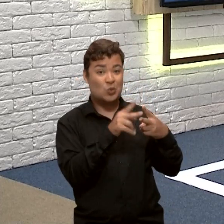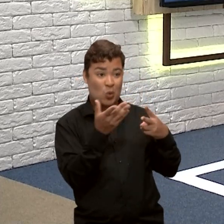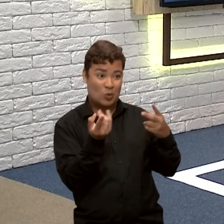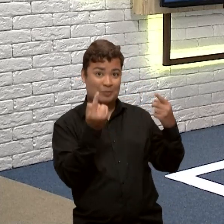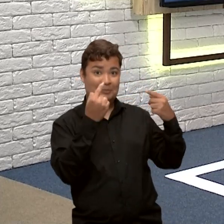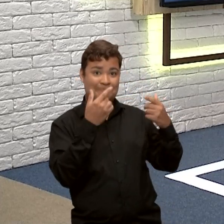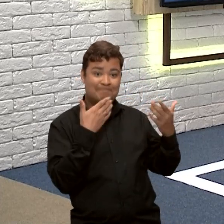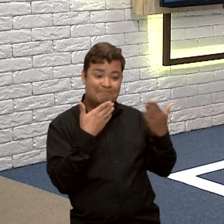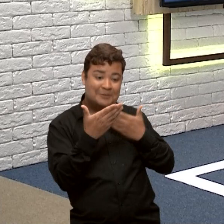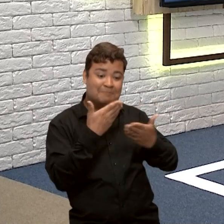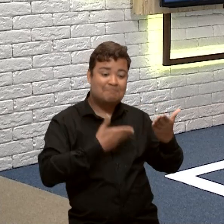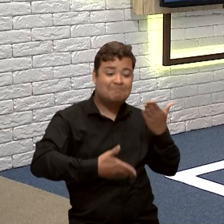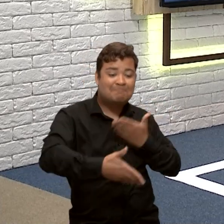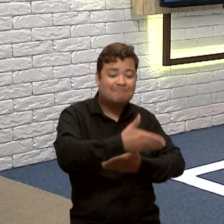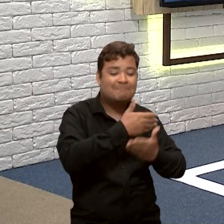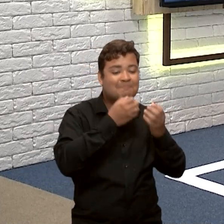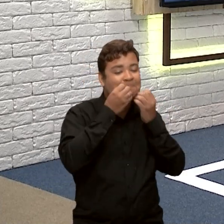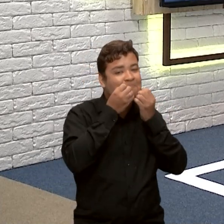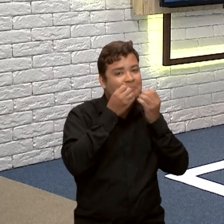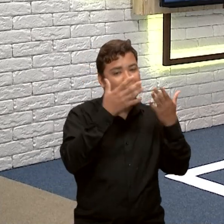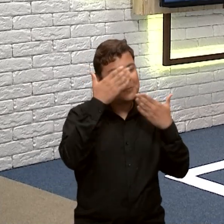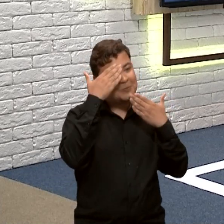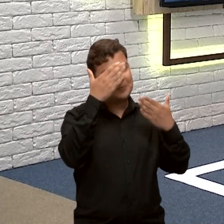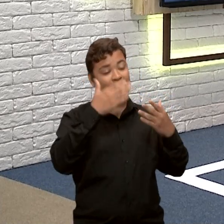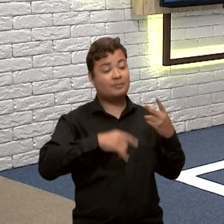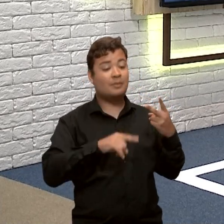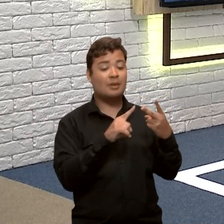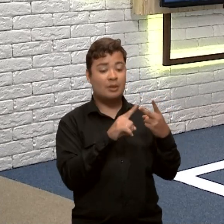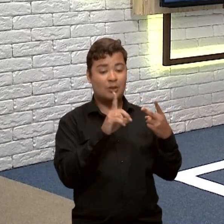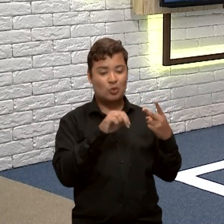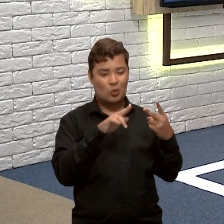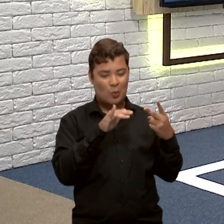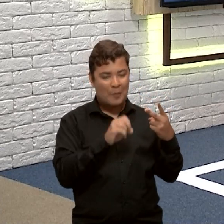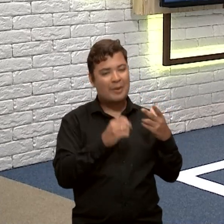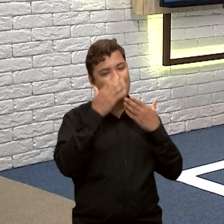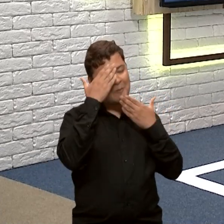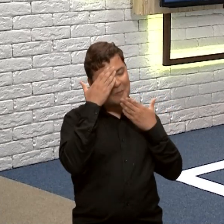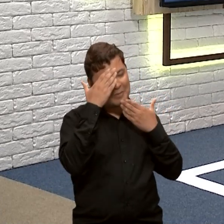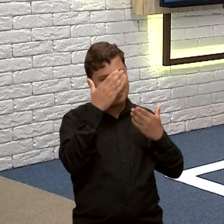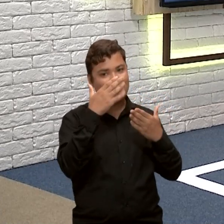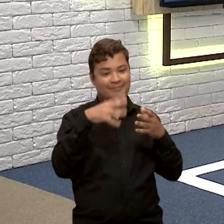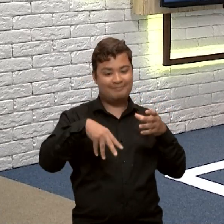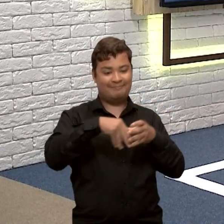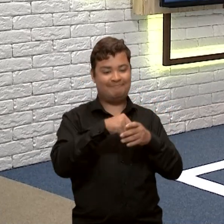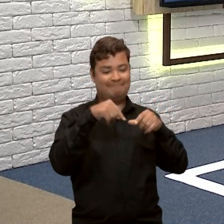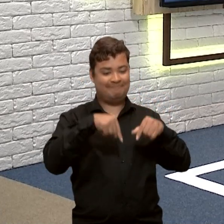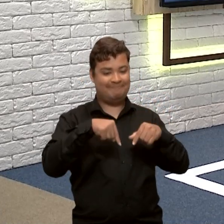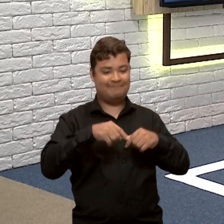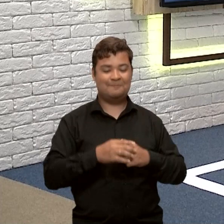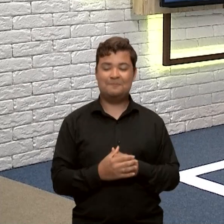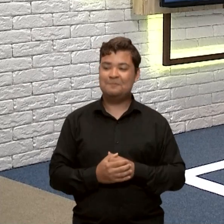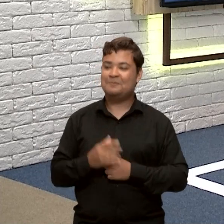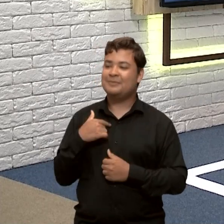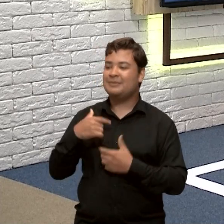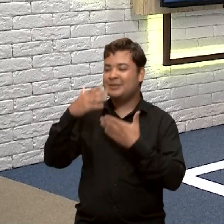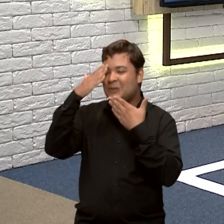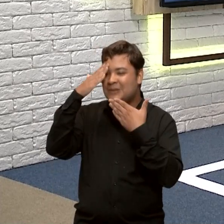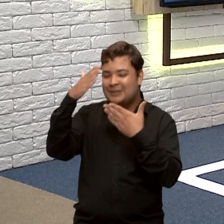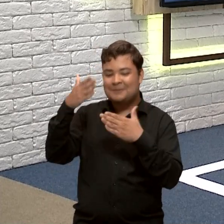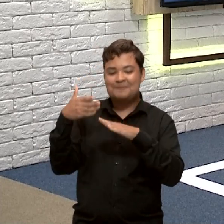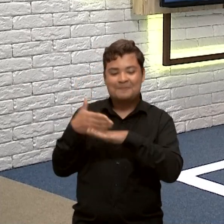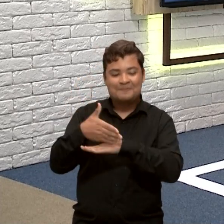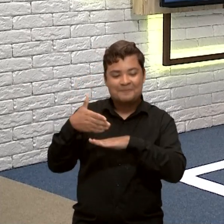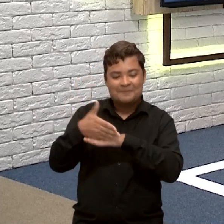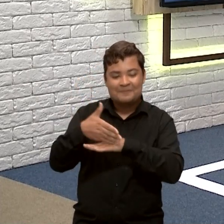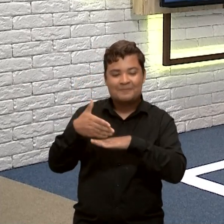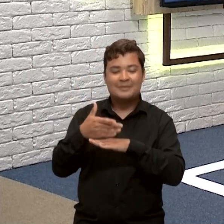aqui que foi muito boa. Professor Domênico, muito obrigada por participar aqui com a gente. Eu que agradeço a participação,